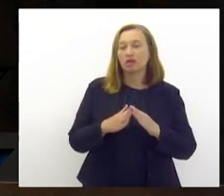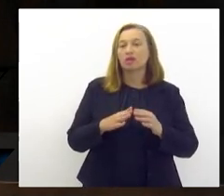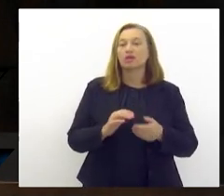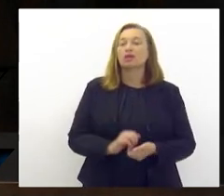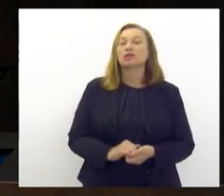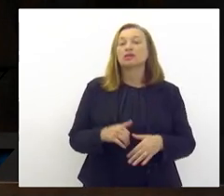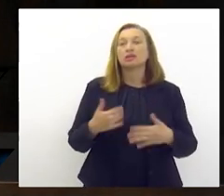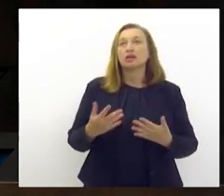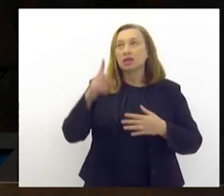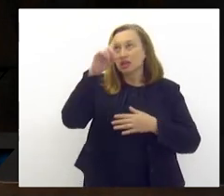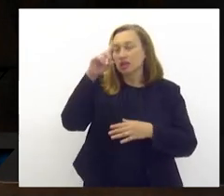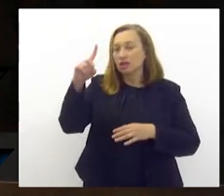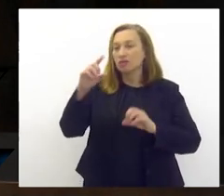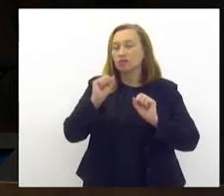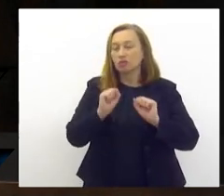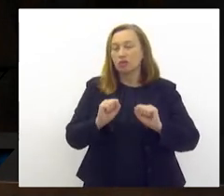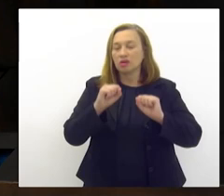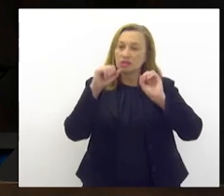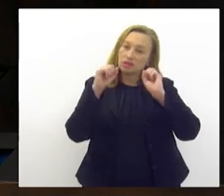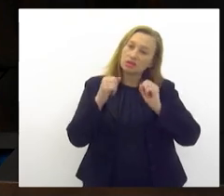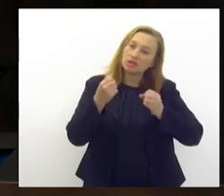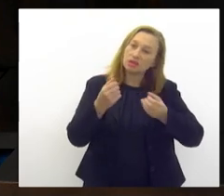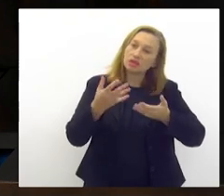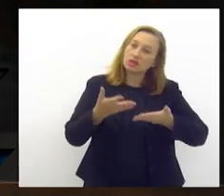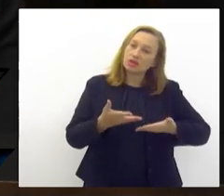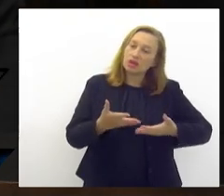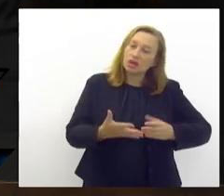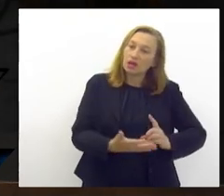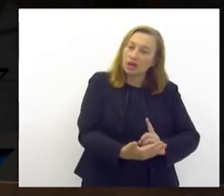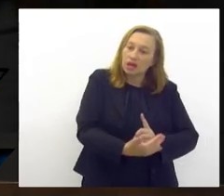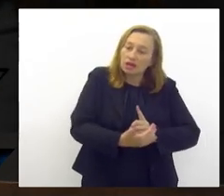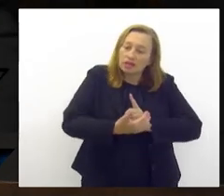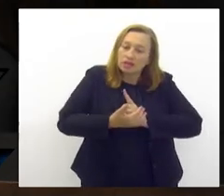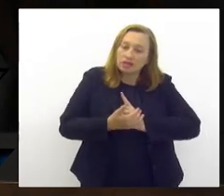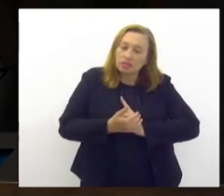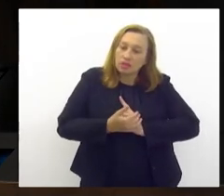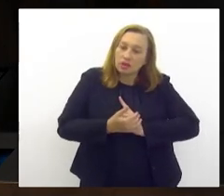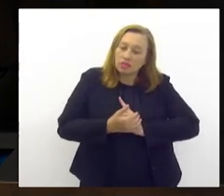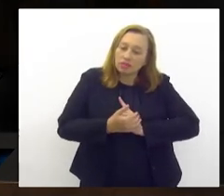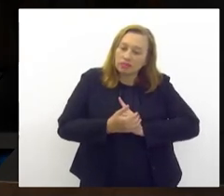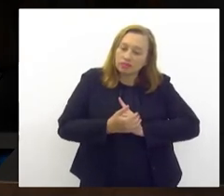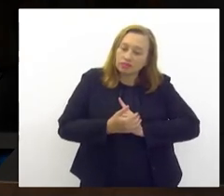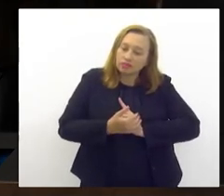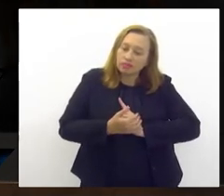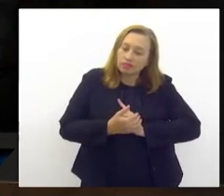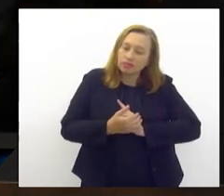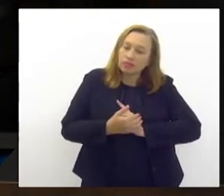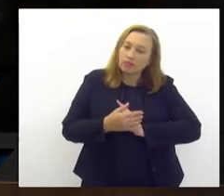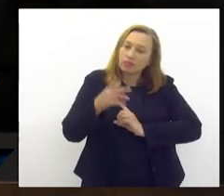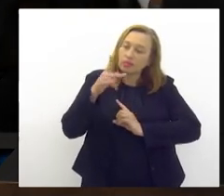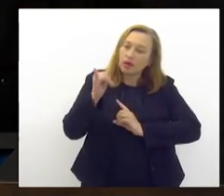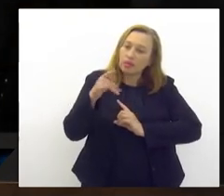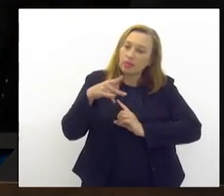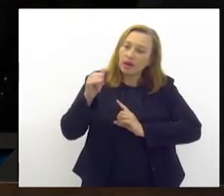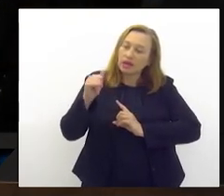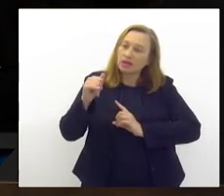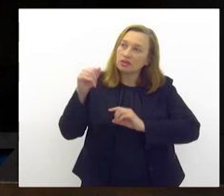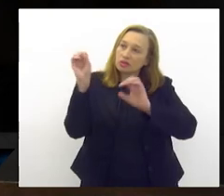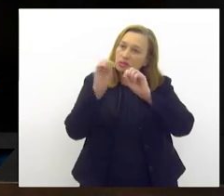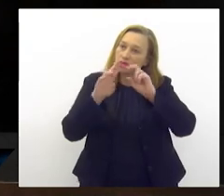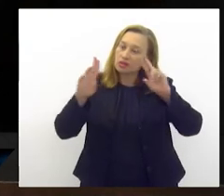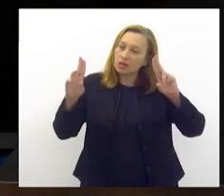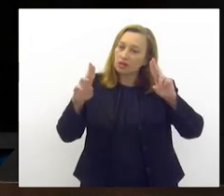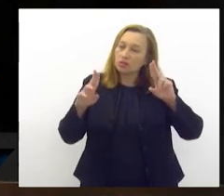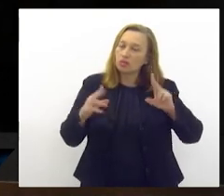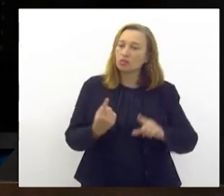Então, que Deus possa recebê-lo nos braços, né, do Papai do Céu e um minuto de silêncio em